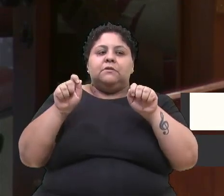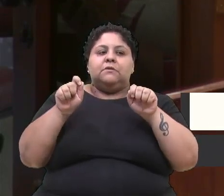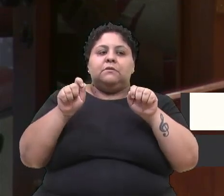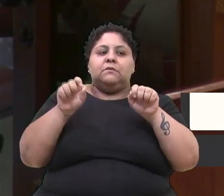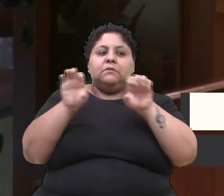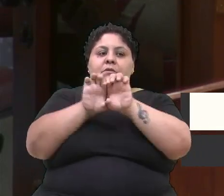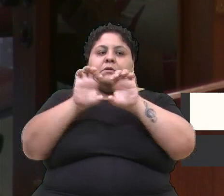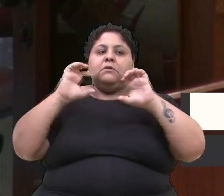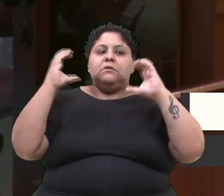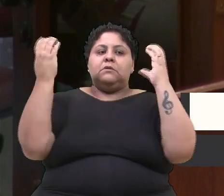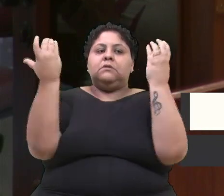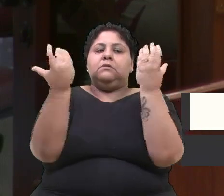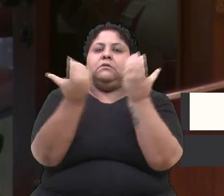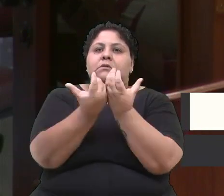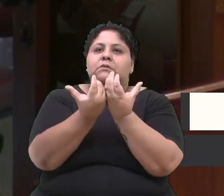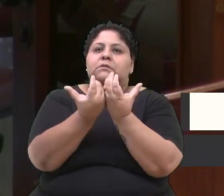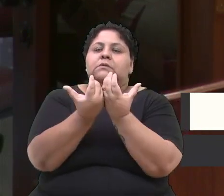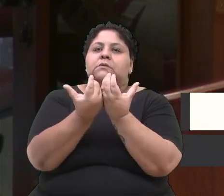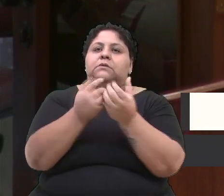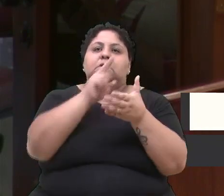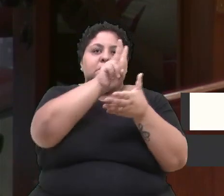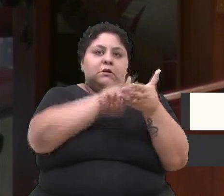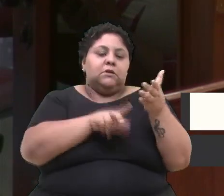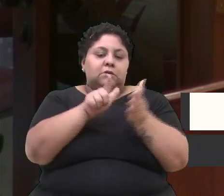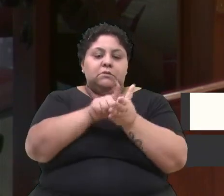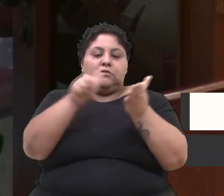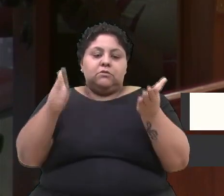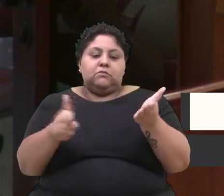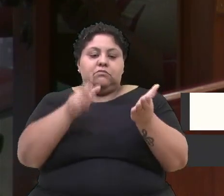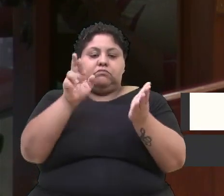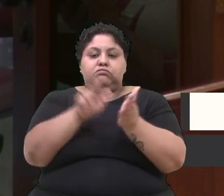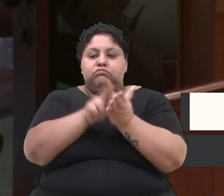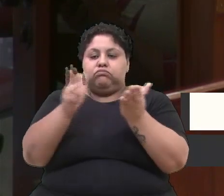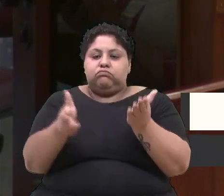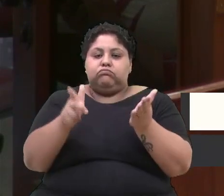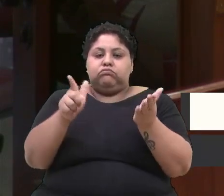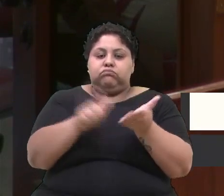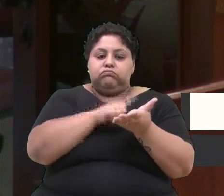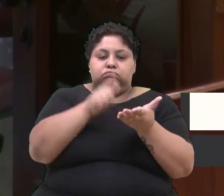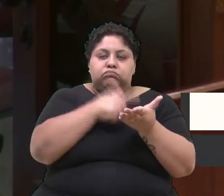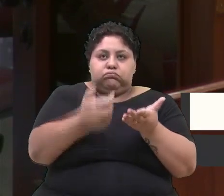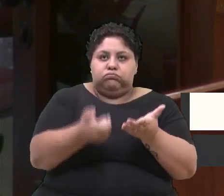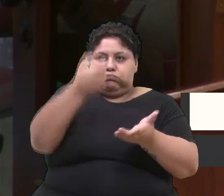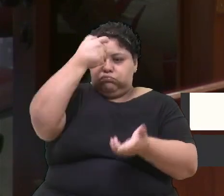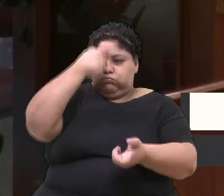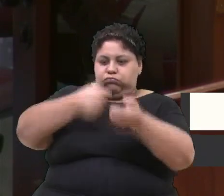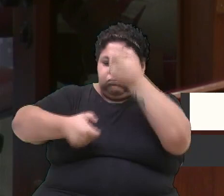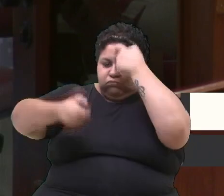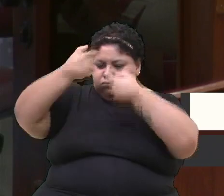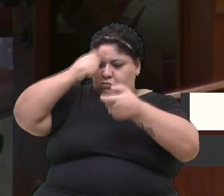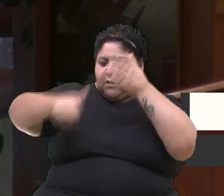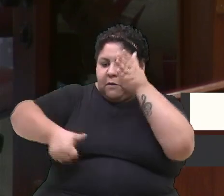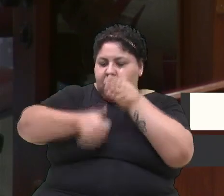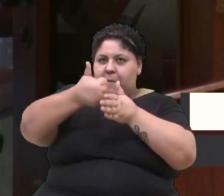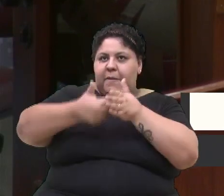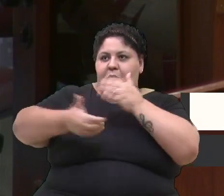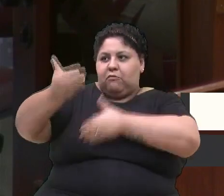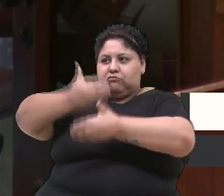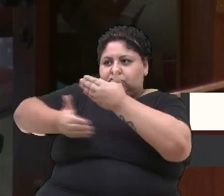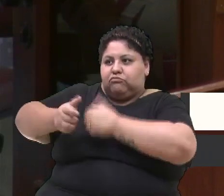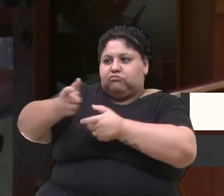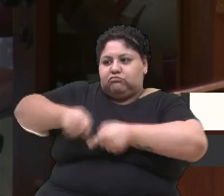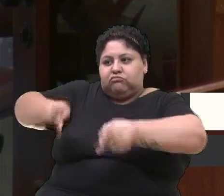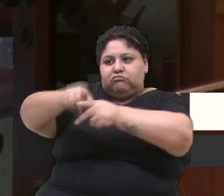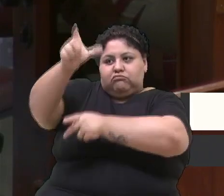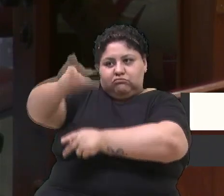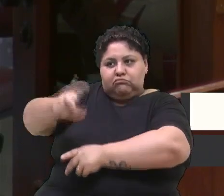leem jornais, revistas, livros, acumulando cultura em geral para uma melhor interação com esse público selecionado, são